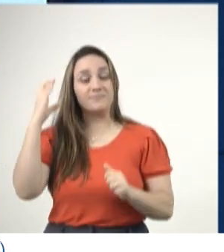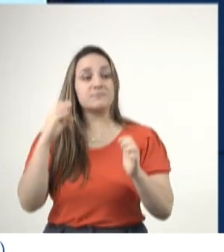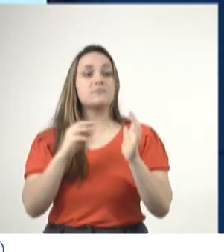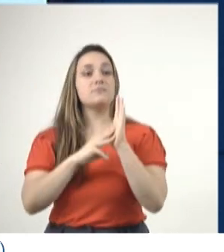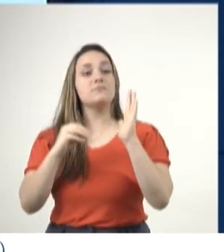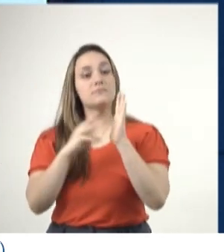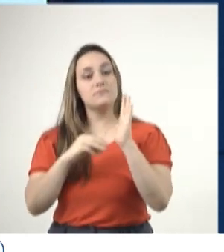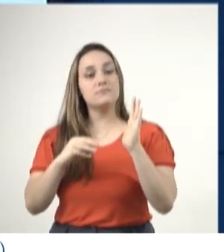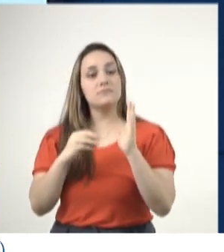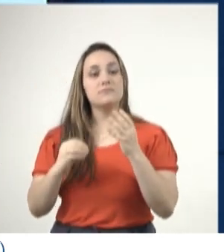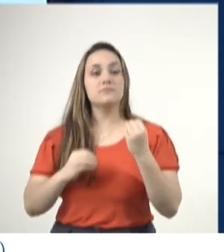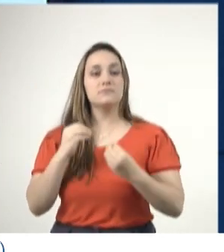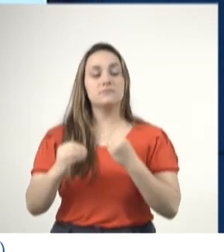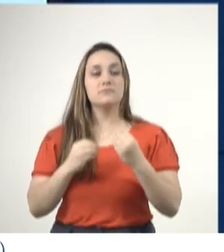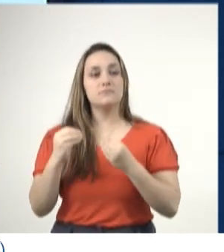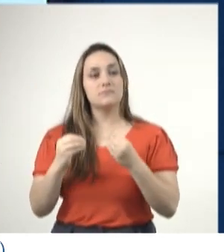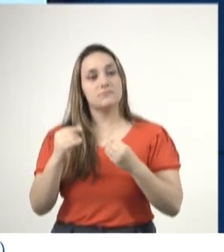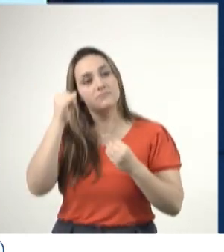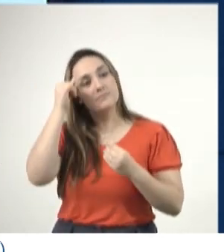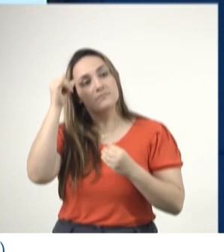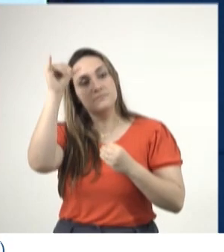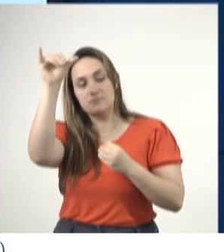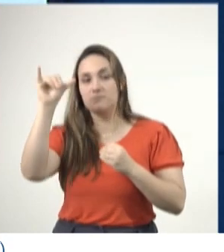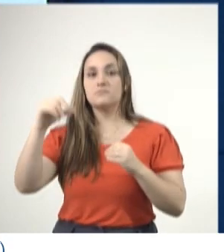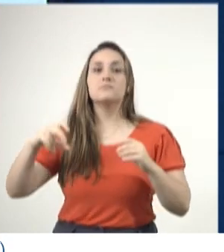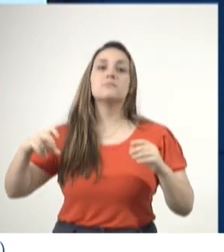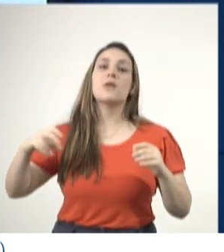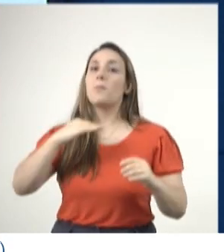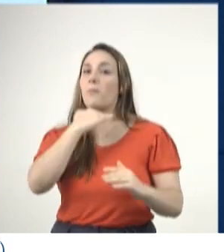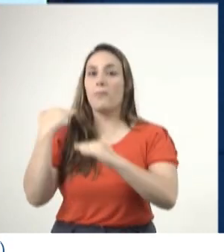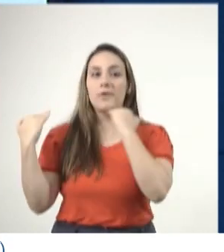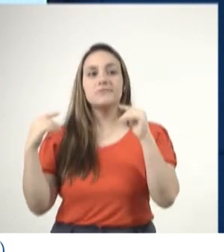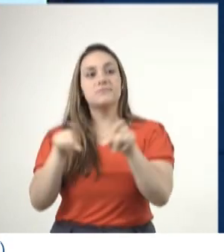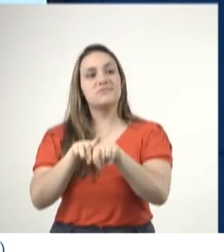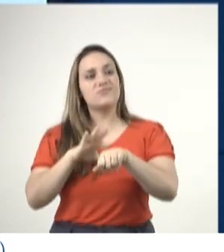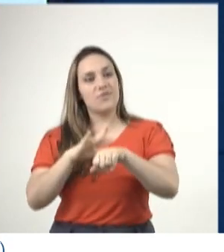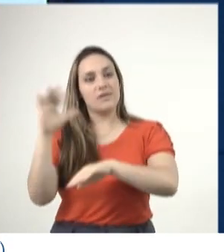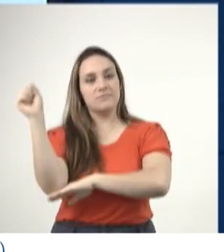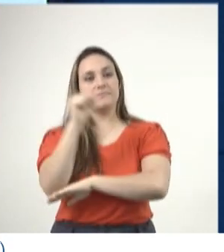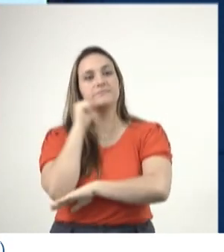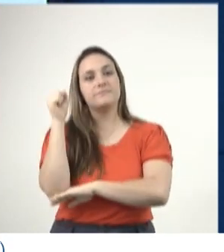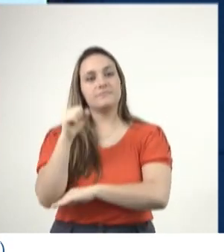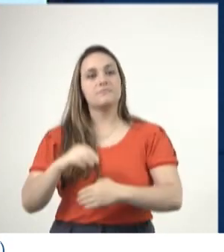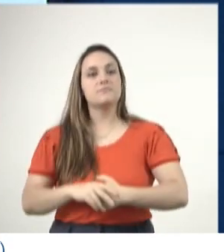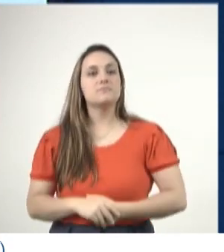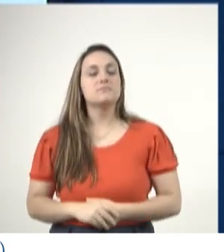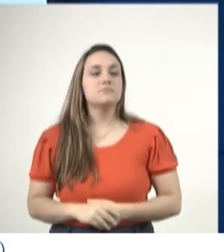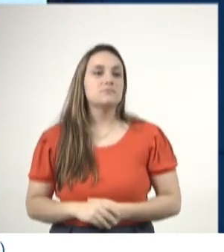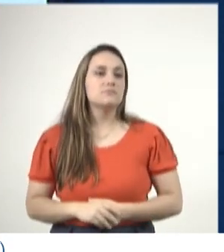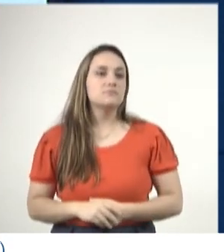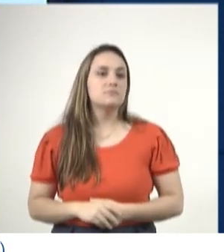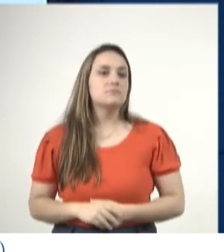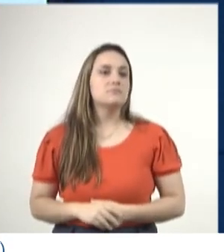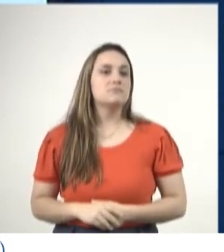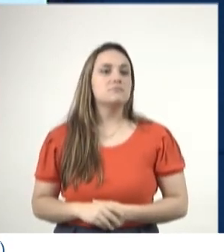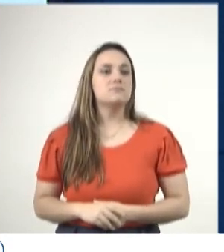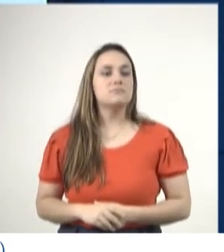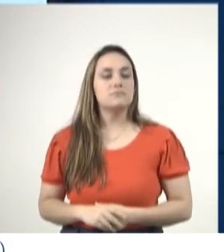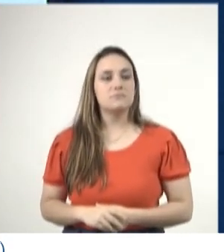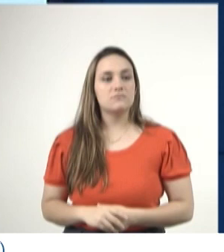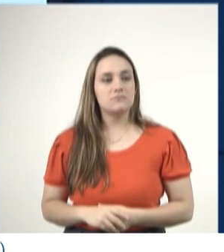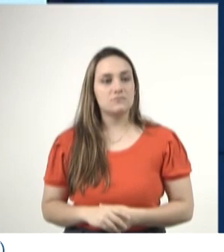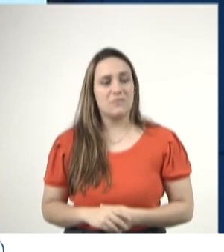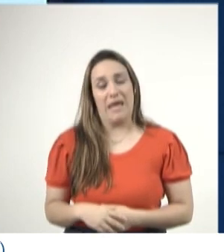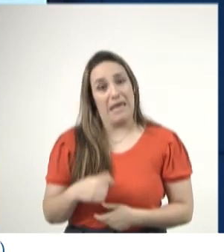na tentativa da eliminação de mortes e lesões graves. O que acontece? Na Visão Zero, nada é o